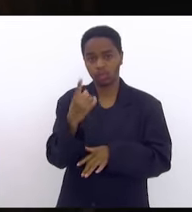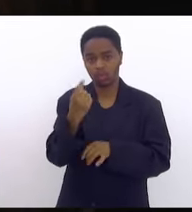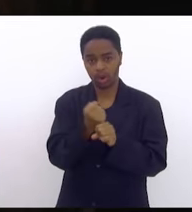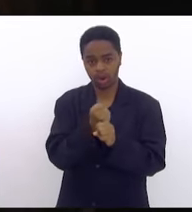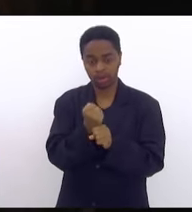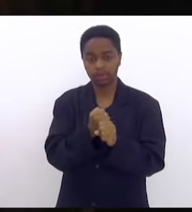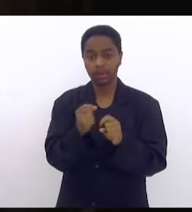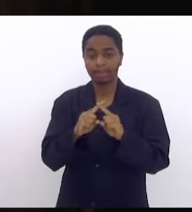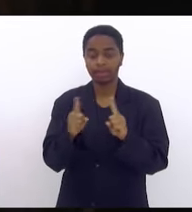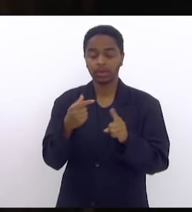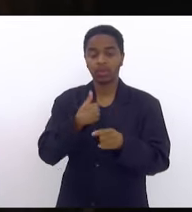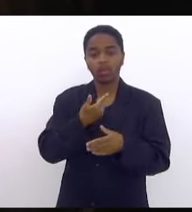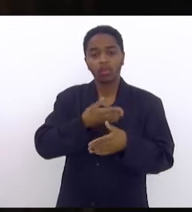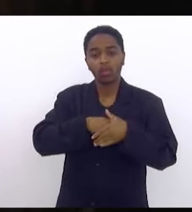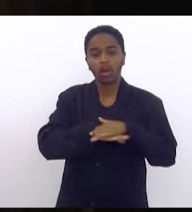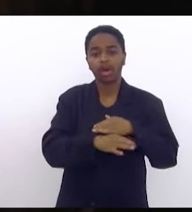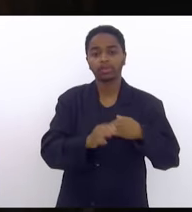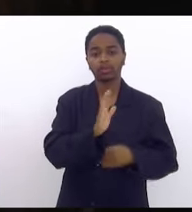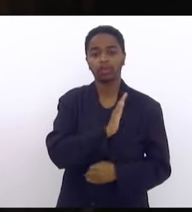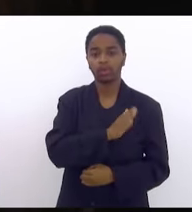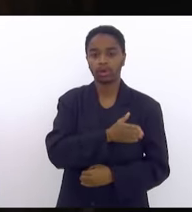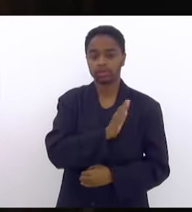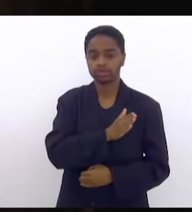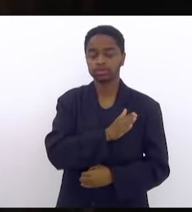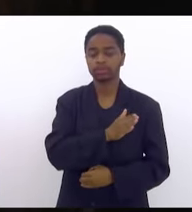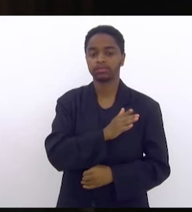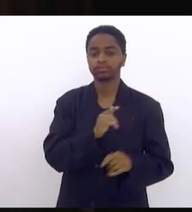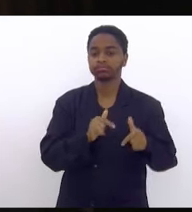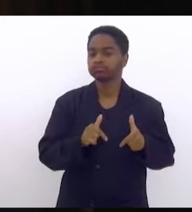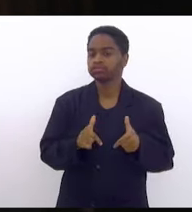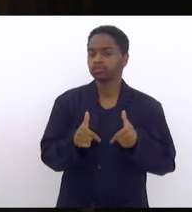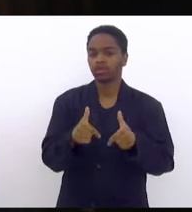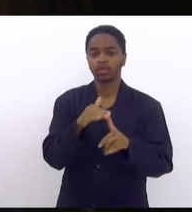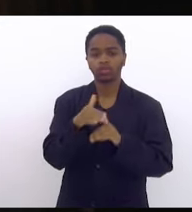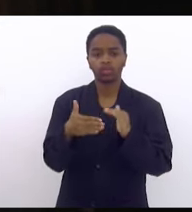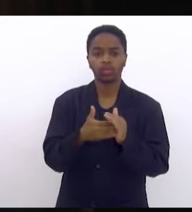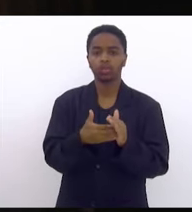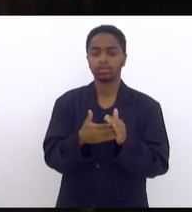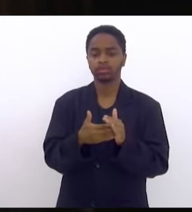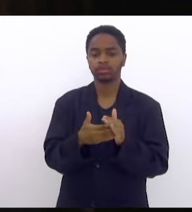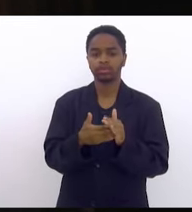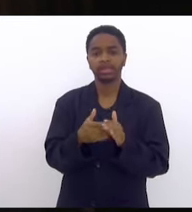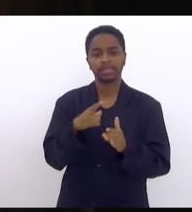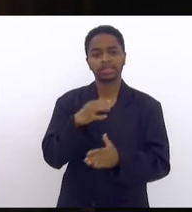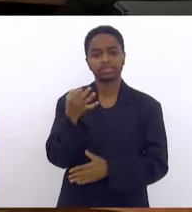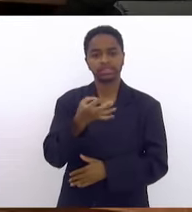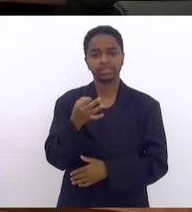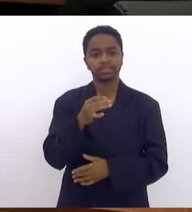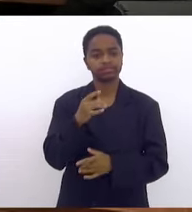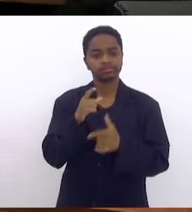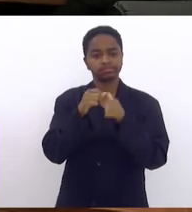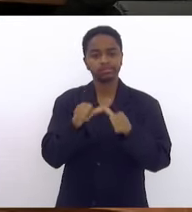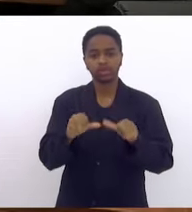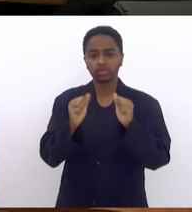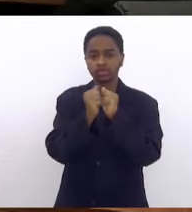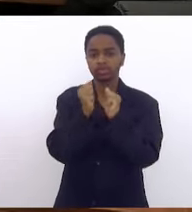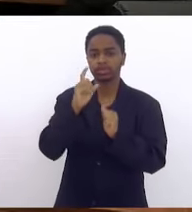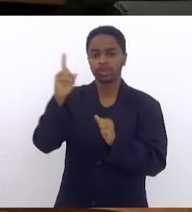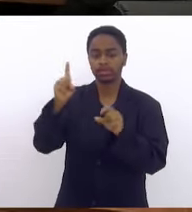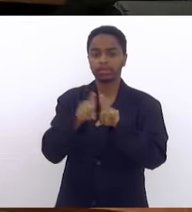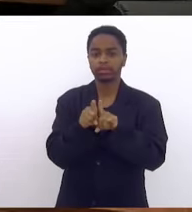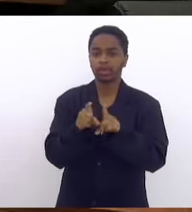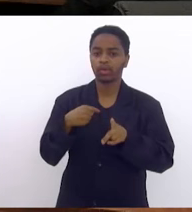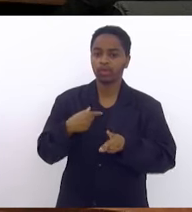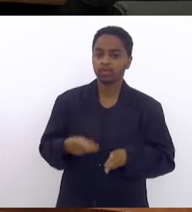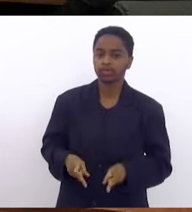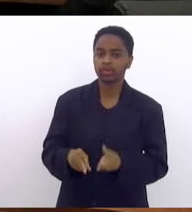guardo no meu coração tudo o que eu fiz por eles, e eu tenho certeza que eles estão com Deus, e eu vou continuar fazendo o